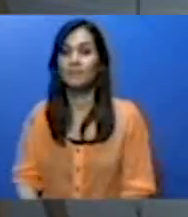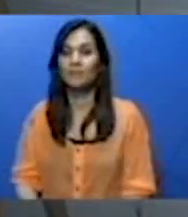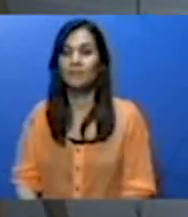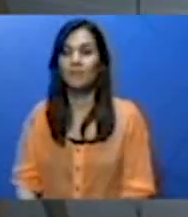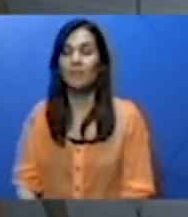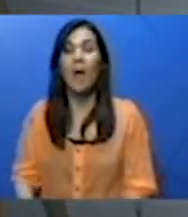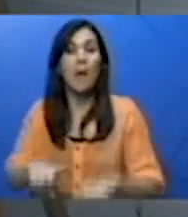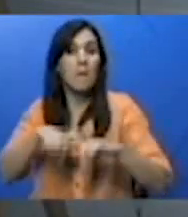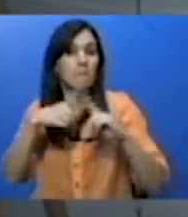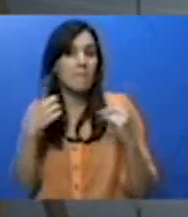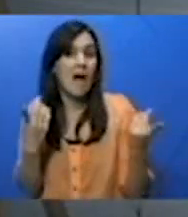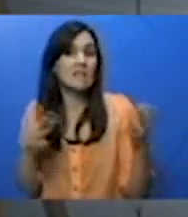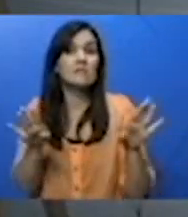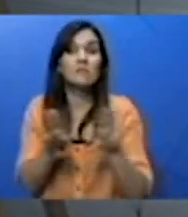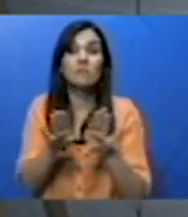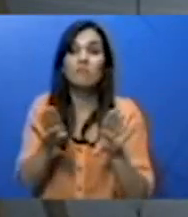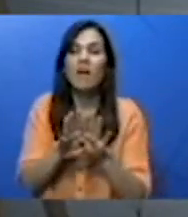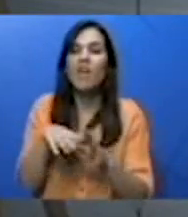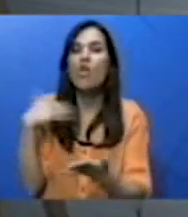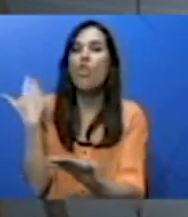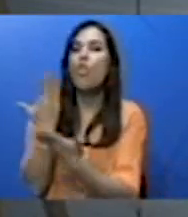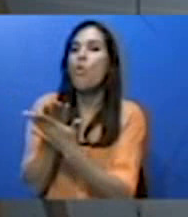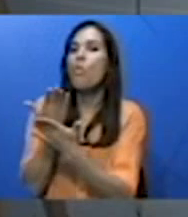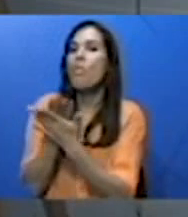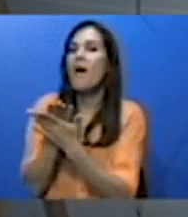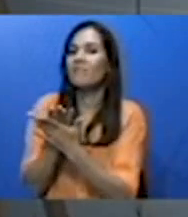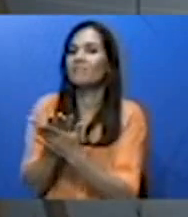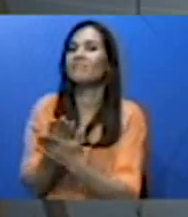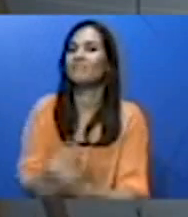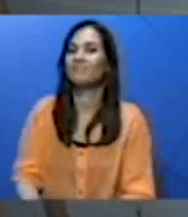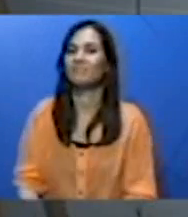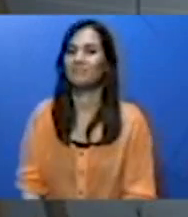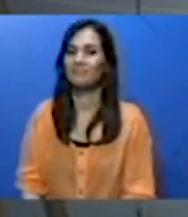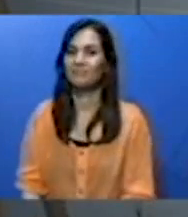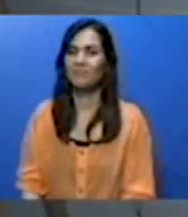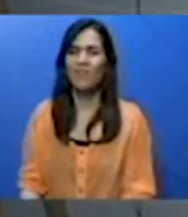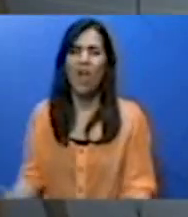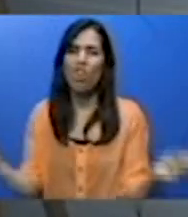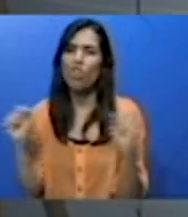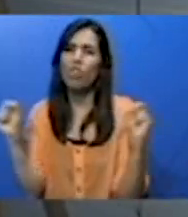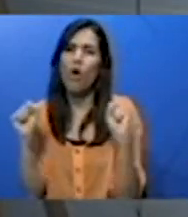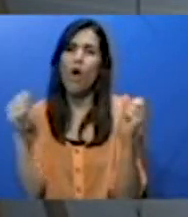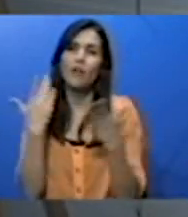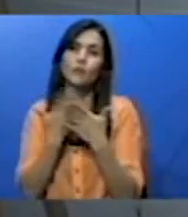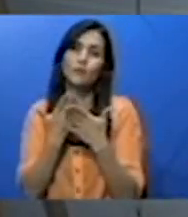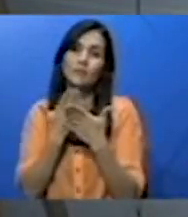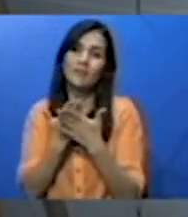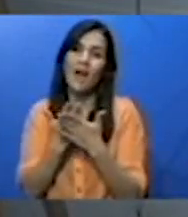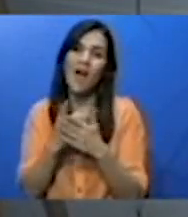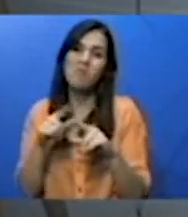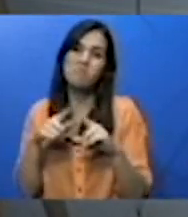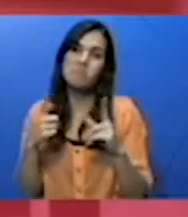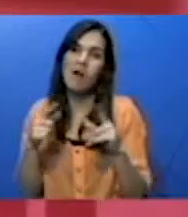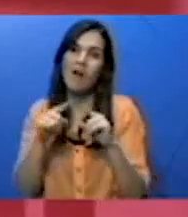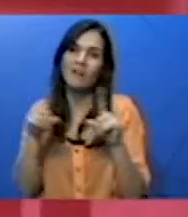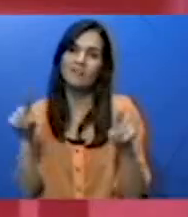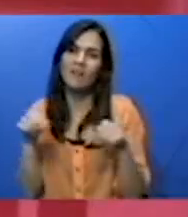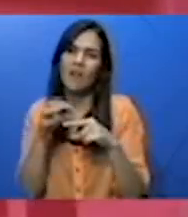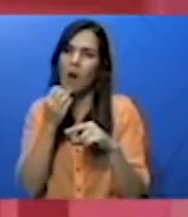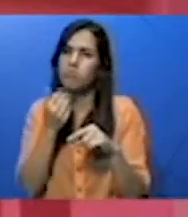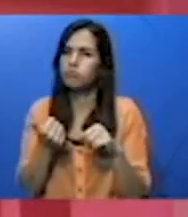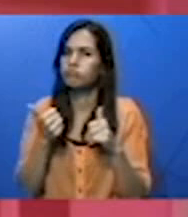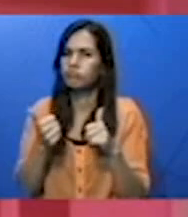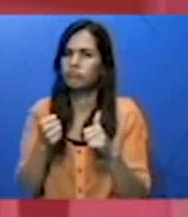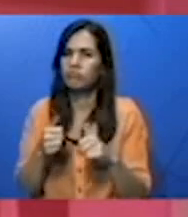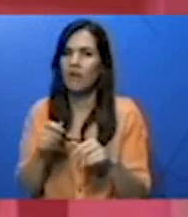de estudar. Ah, eu adoro. Adoro também. Eu gosto mais na sala, mas assim tá bom também que eu tô fazendo tudo. Ah,